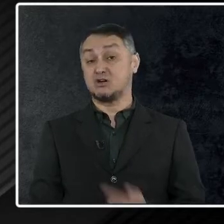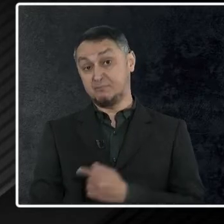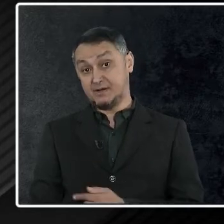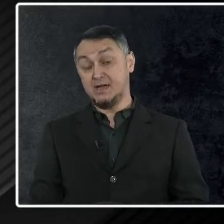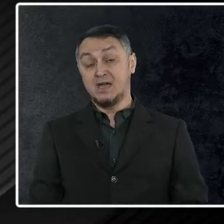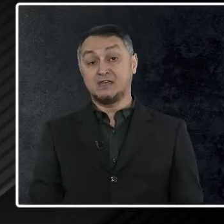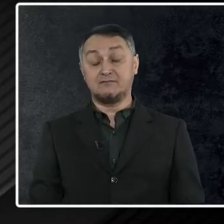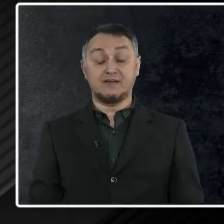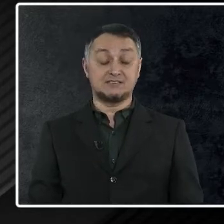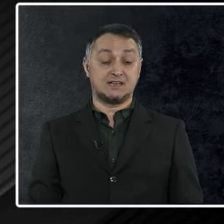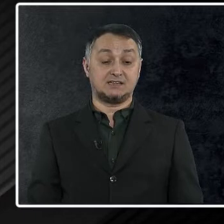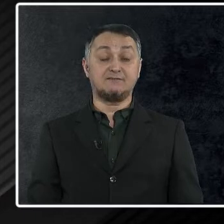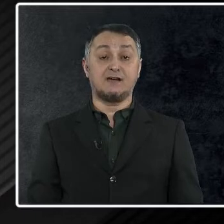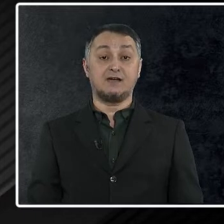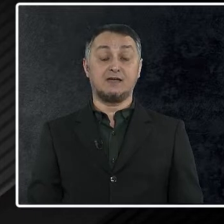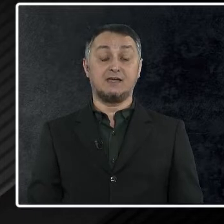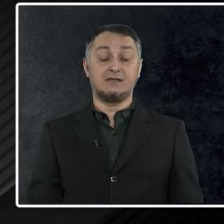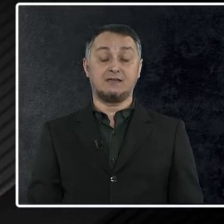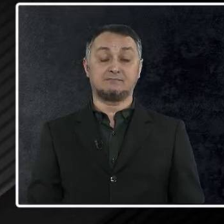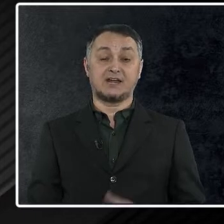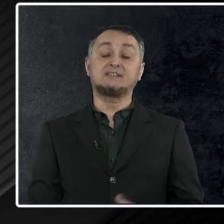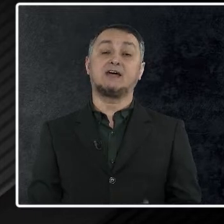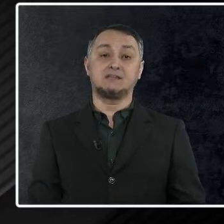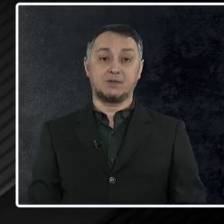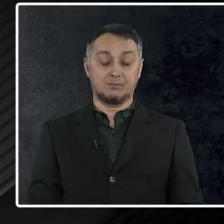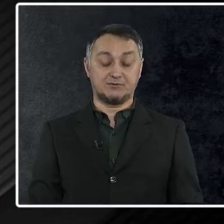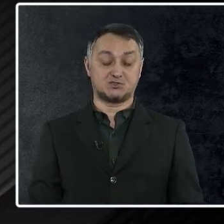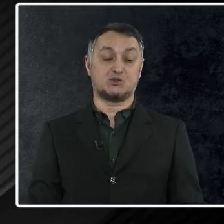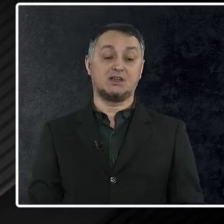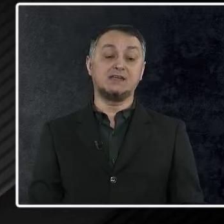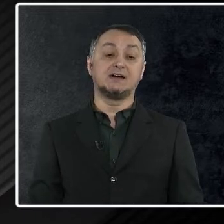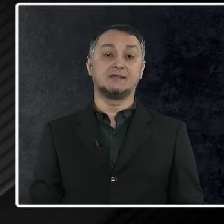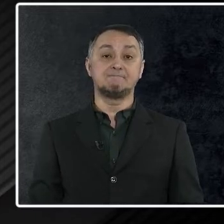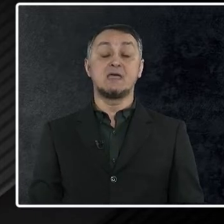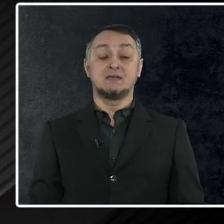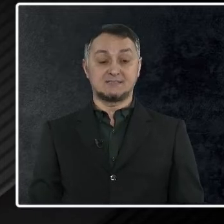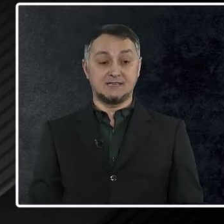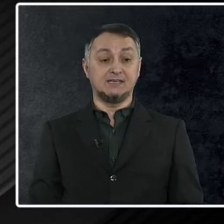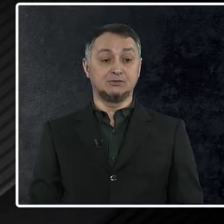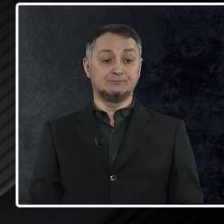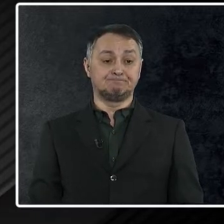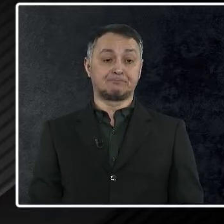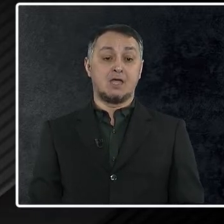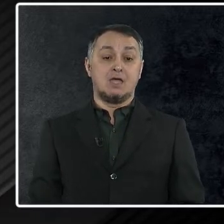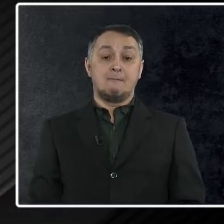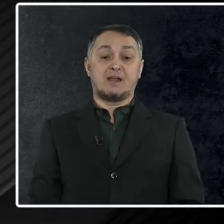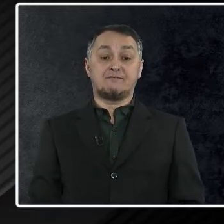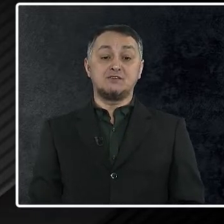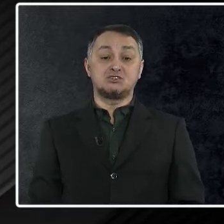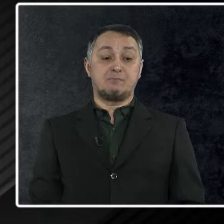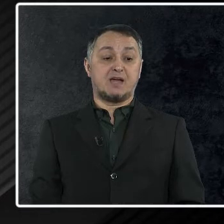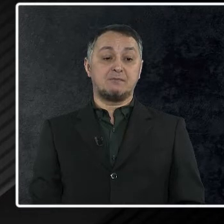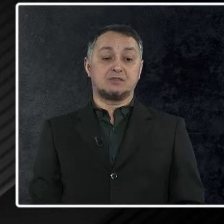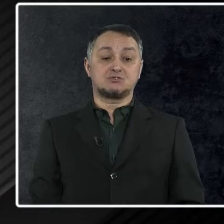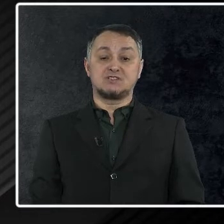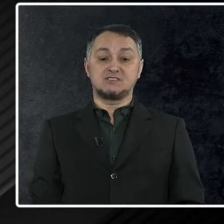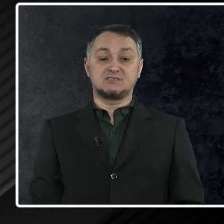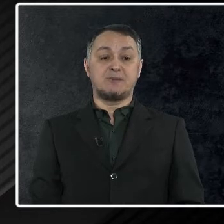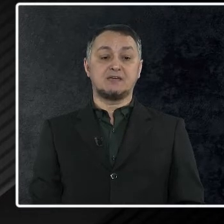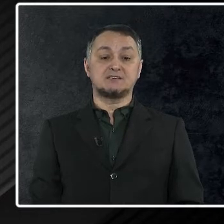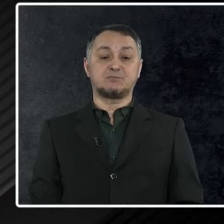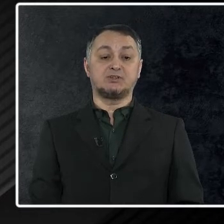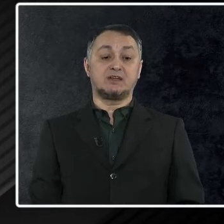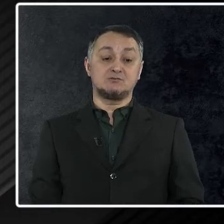sobra de campanha, que vai ser até tratada pela professora Liana. Seguindo, para fins de pagamentos